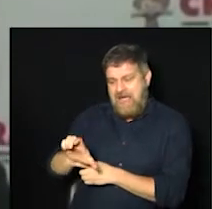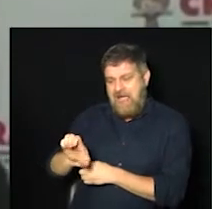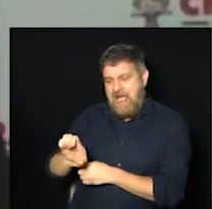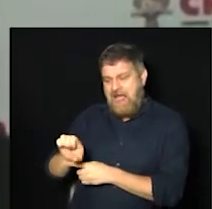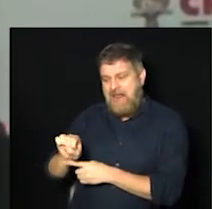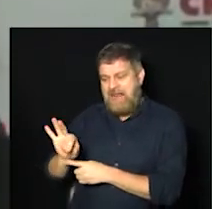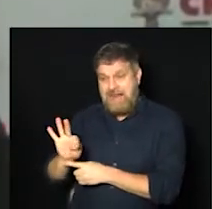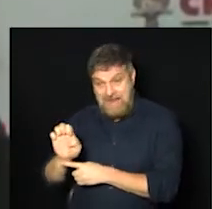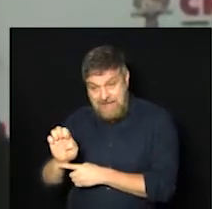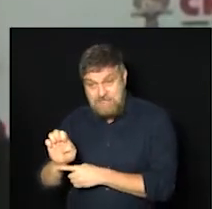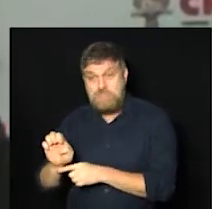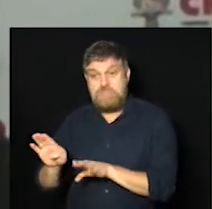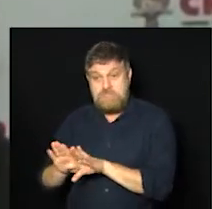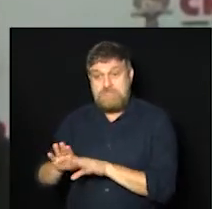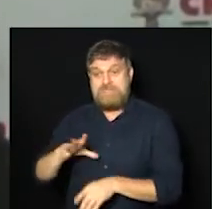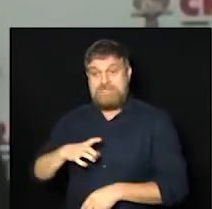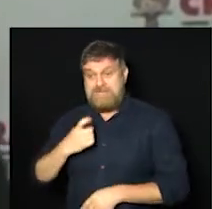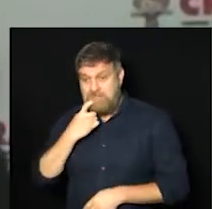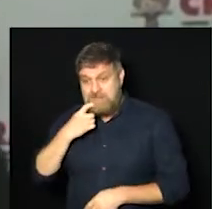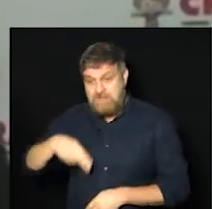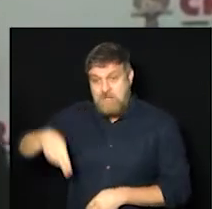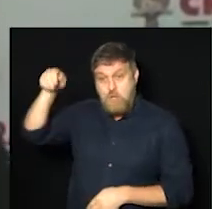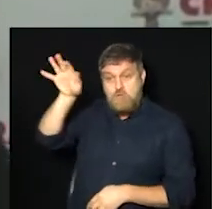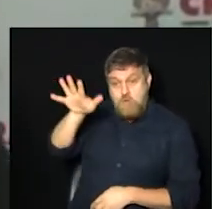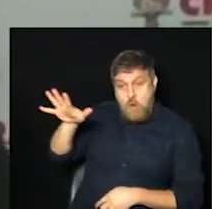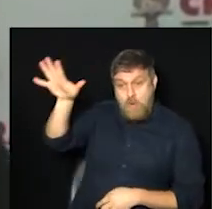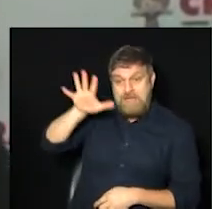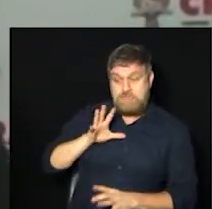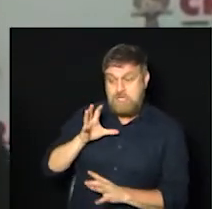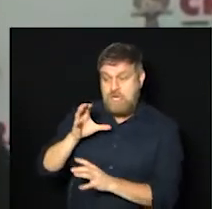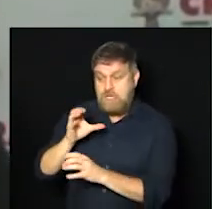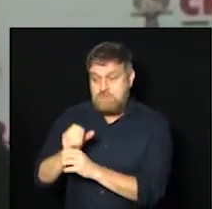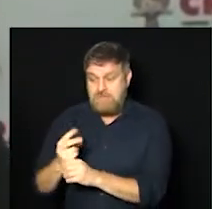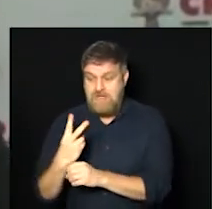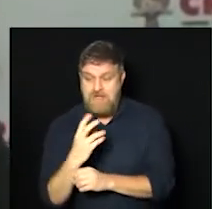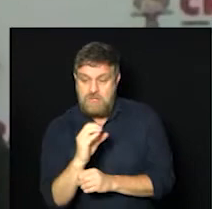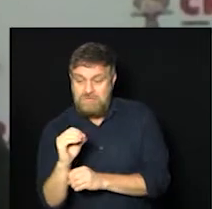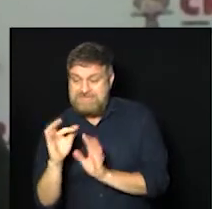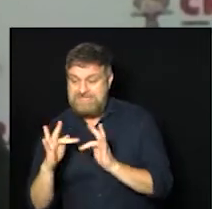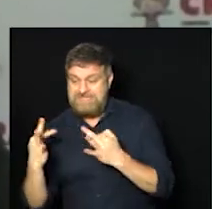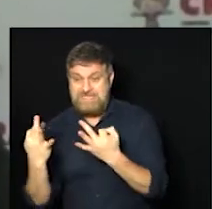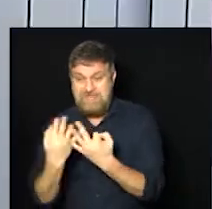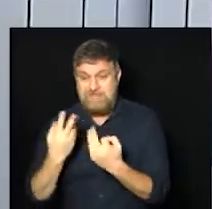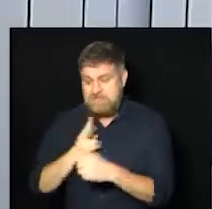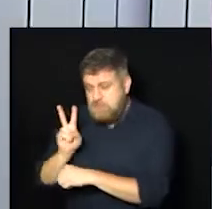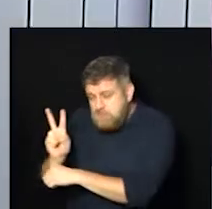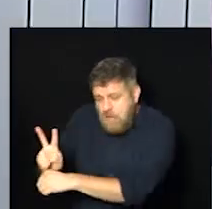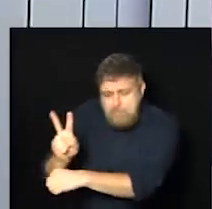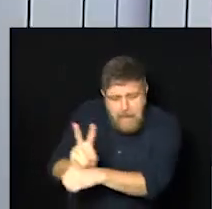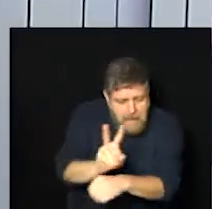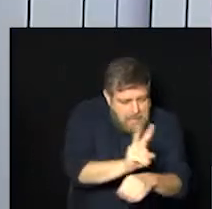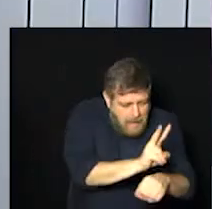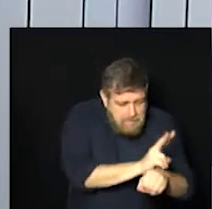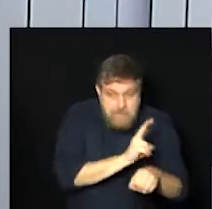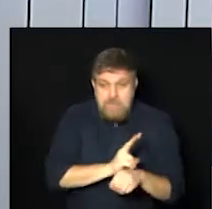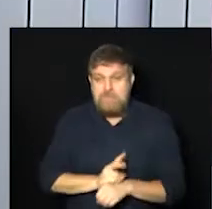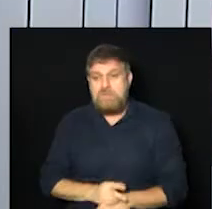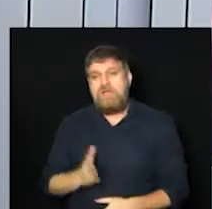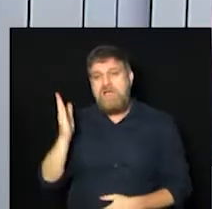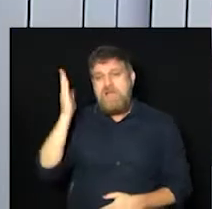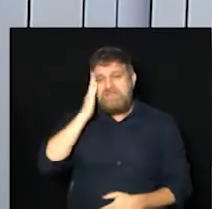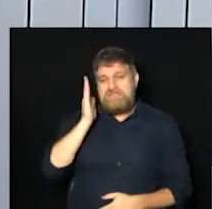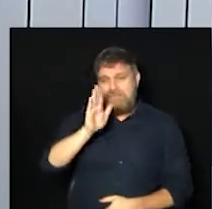a região noroeste também de Campinas. Temos 200 famílias hoje em atendimento. Ô Fabiana, é claro que a